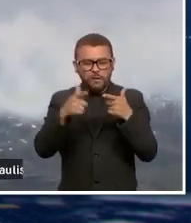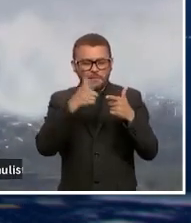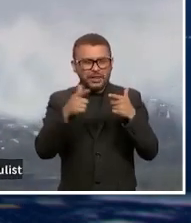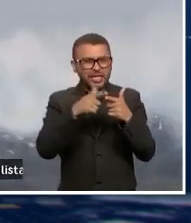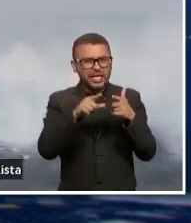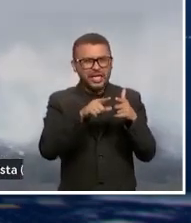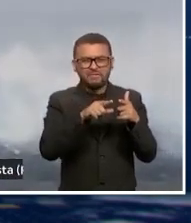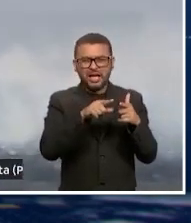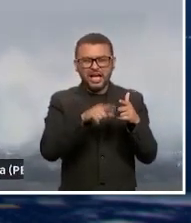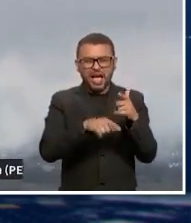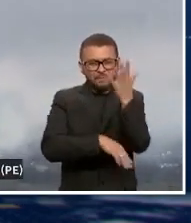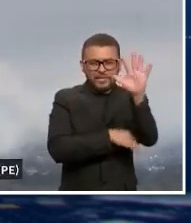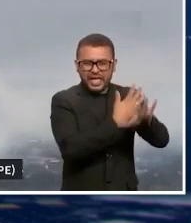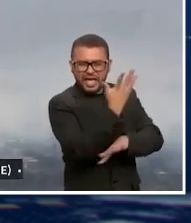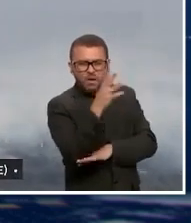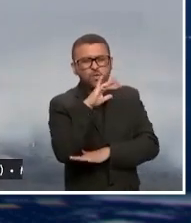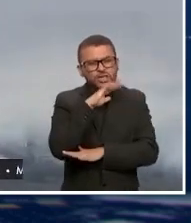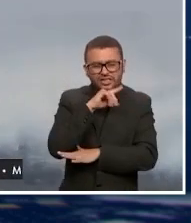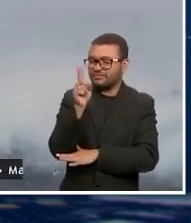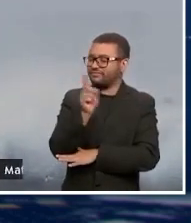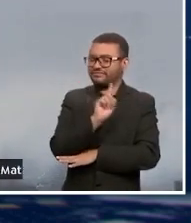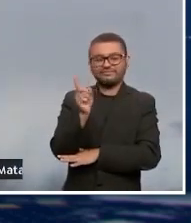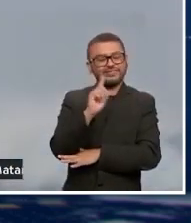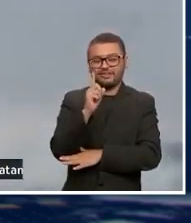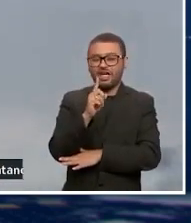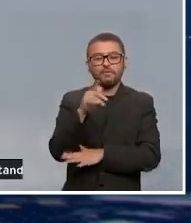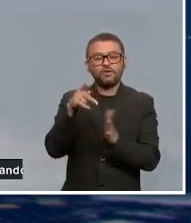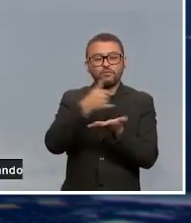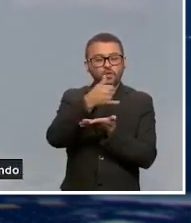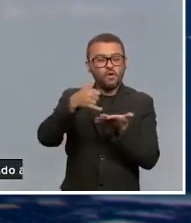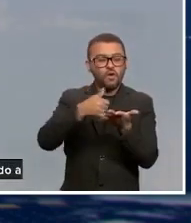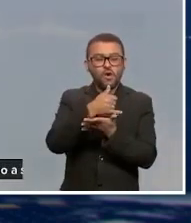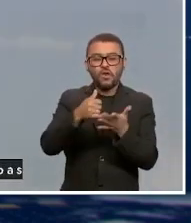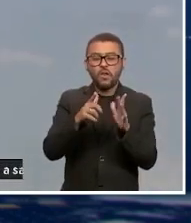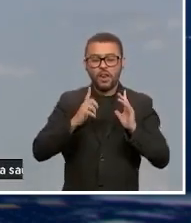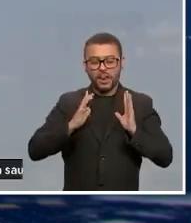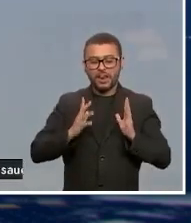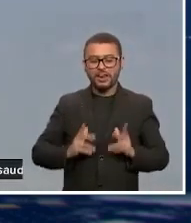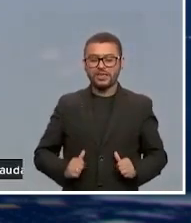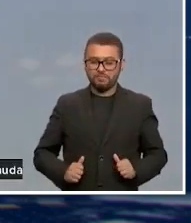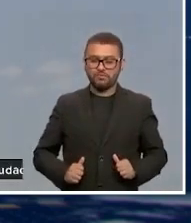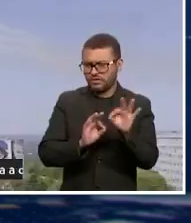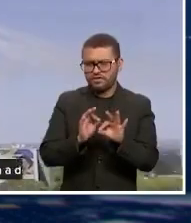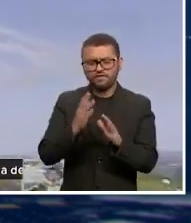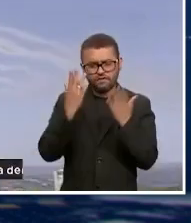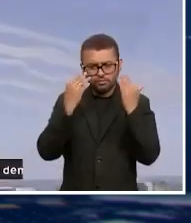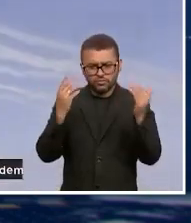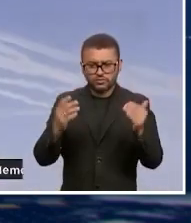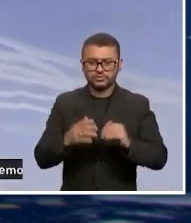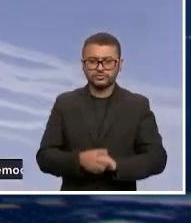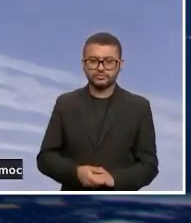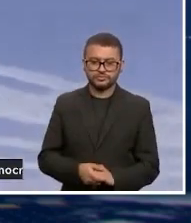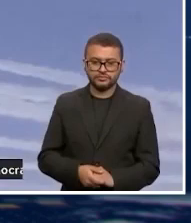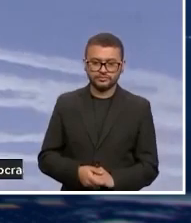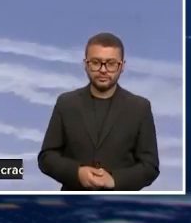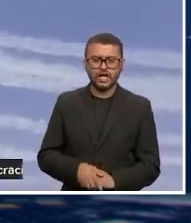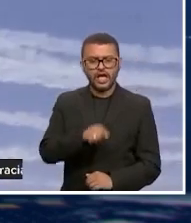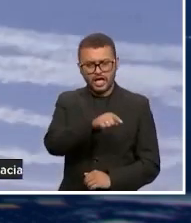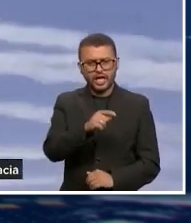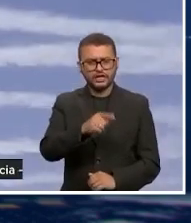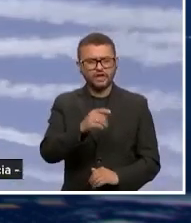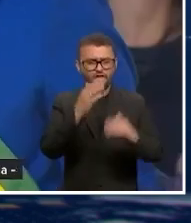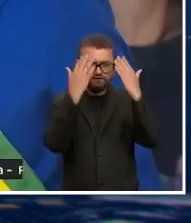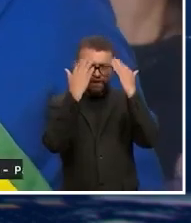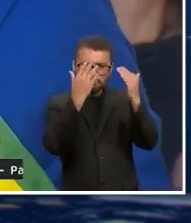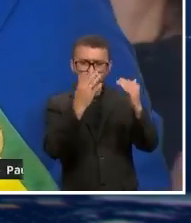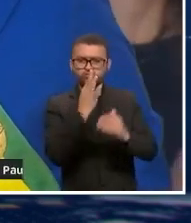voltou o desfile nos outros lugares, foi bem feitinho e a gente espera que continue assim. Pamela, Maringá primeiro e depois